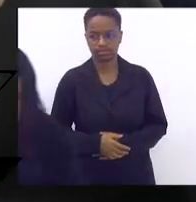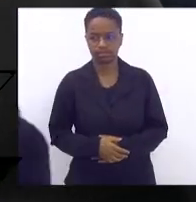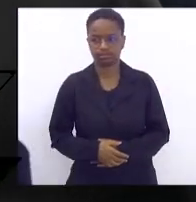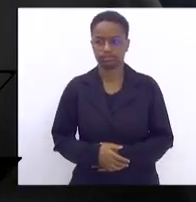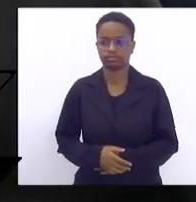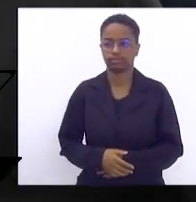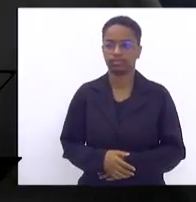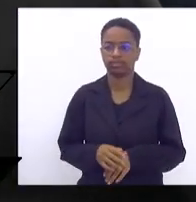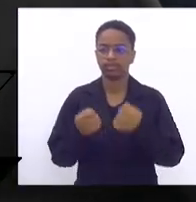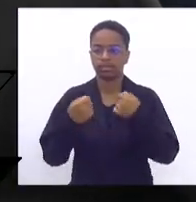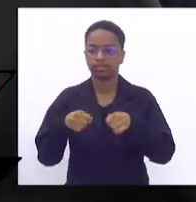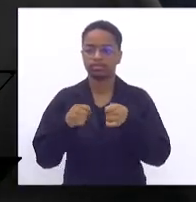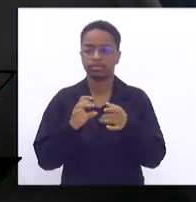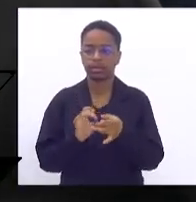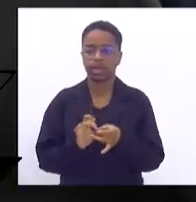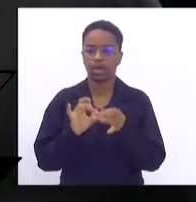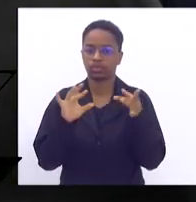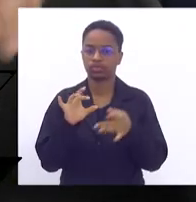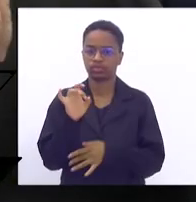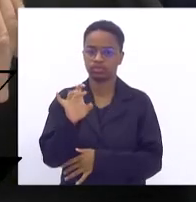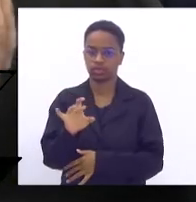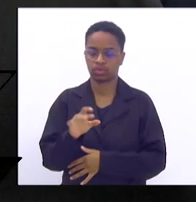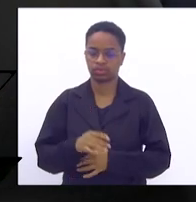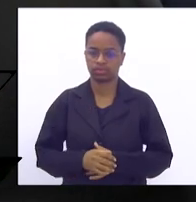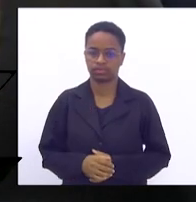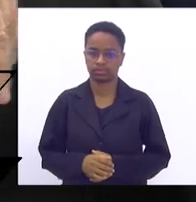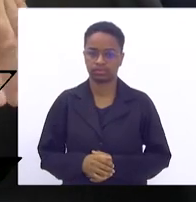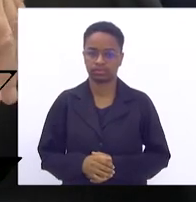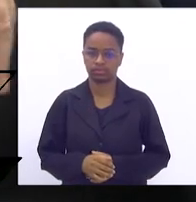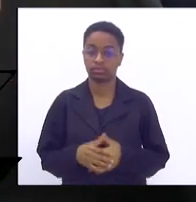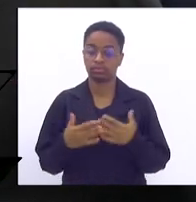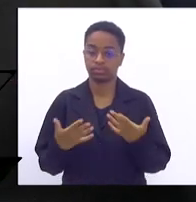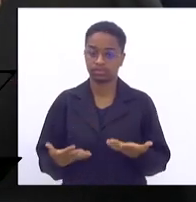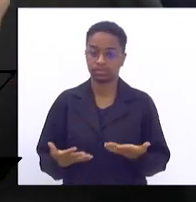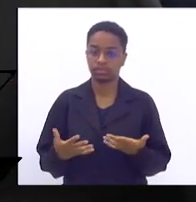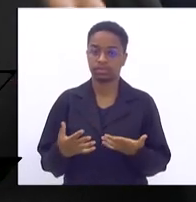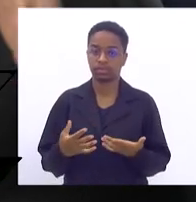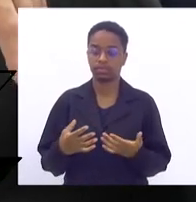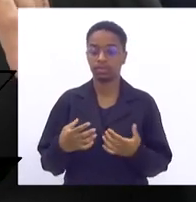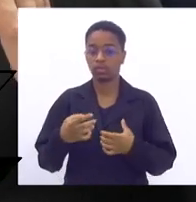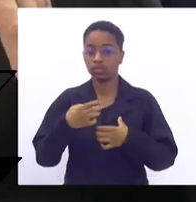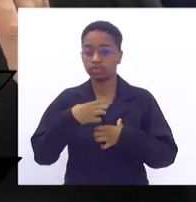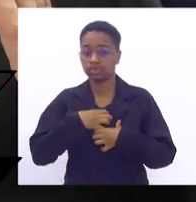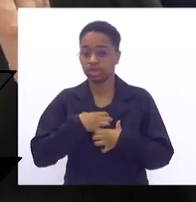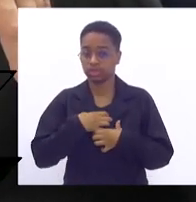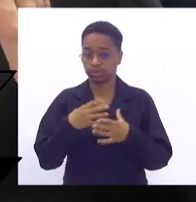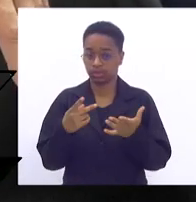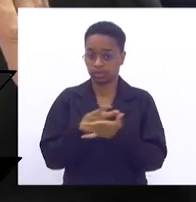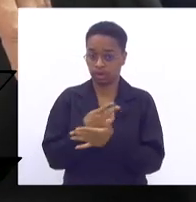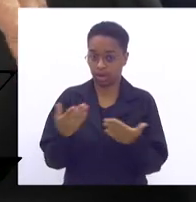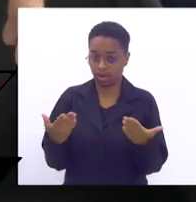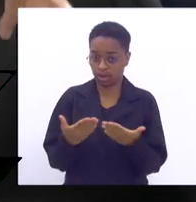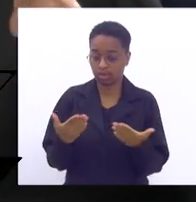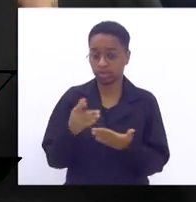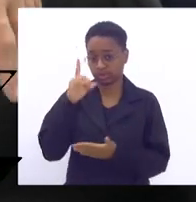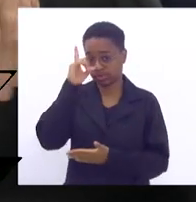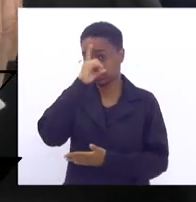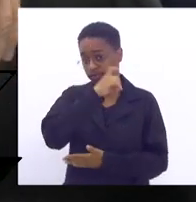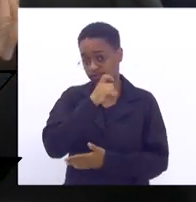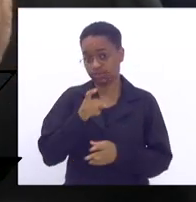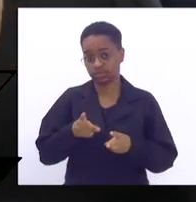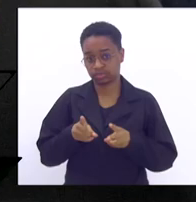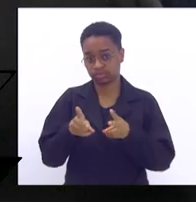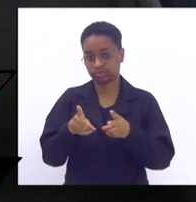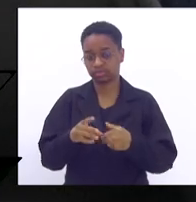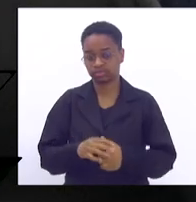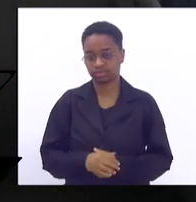meramente autorizativo. Então, da forma que está, está difícil superar. Me permite uma